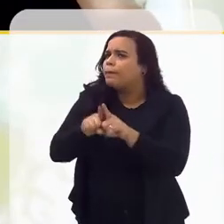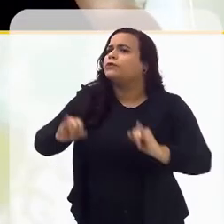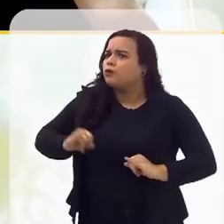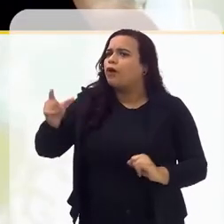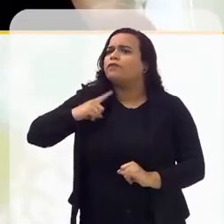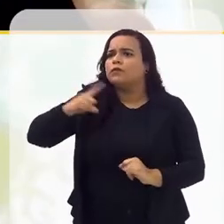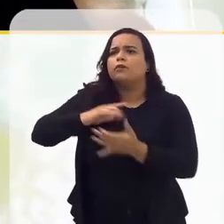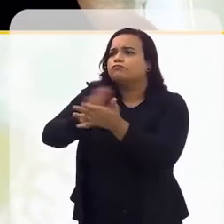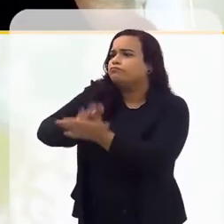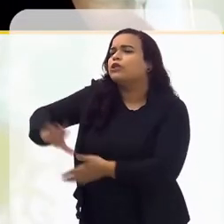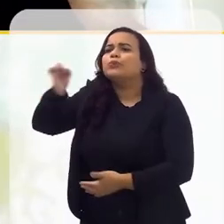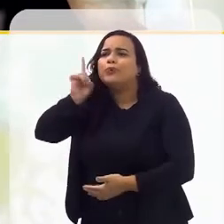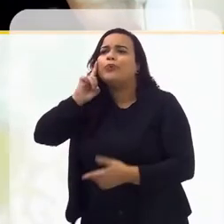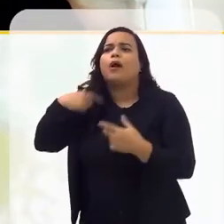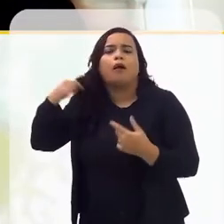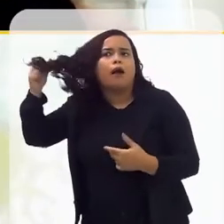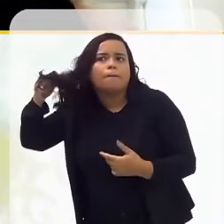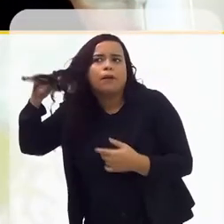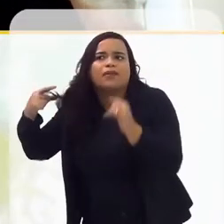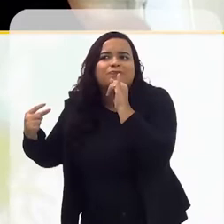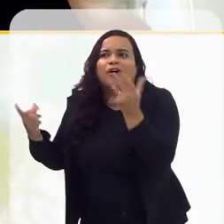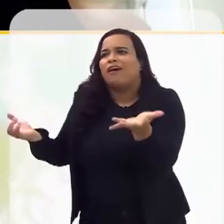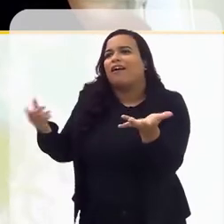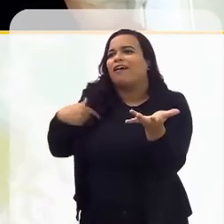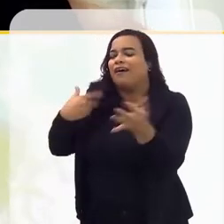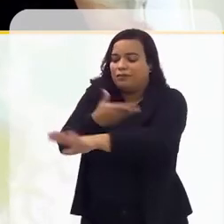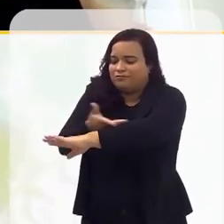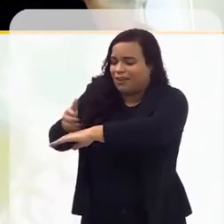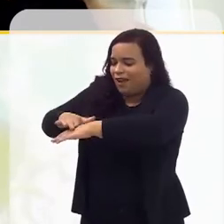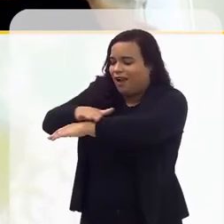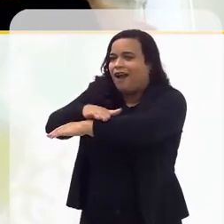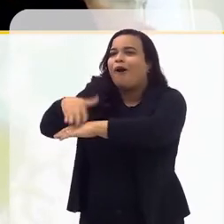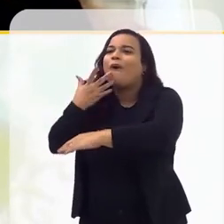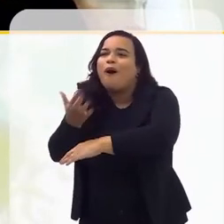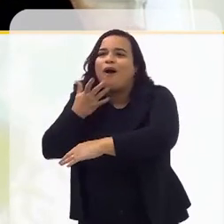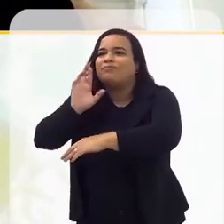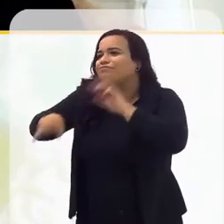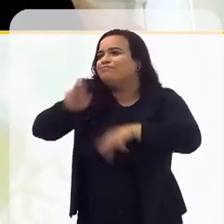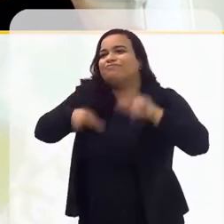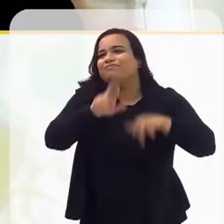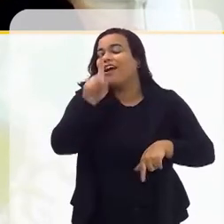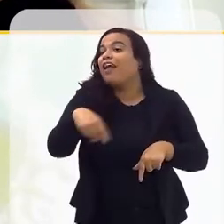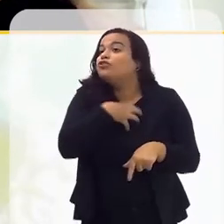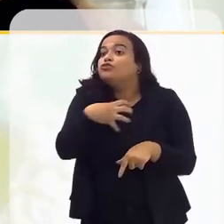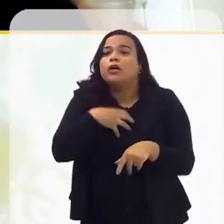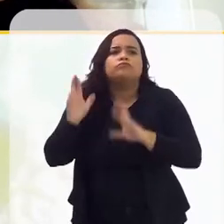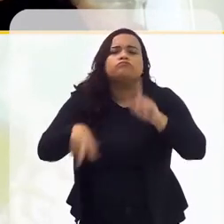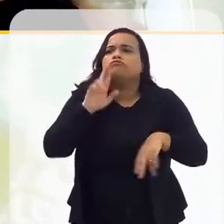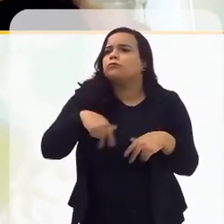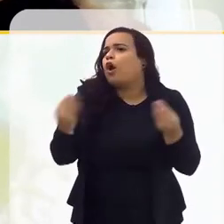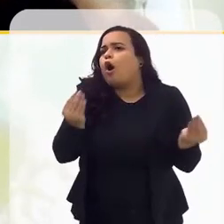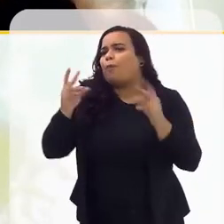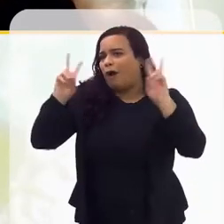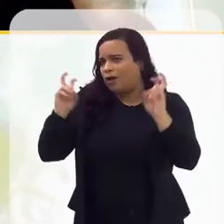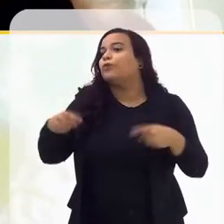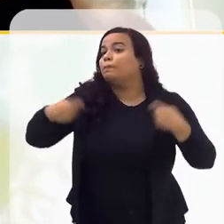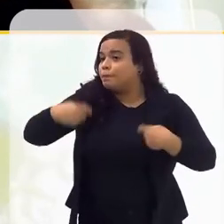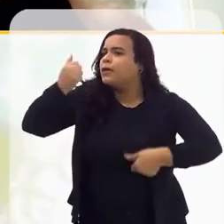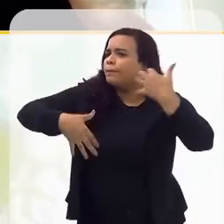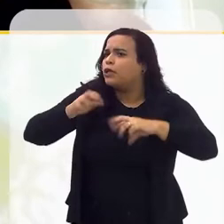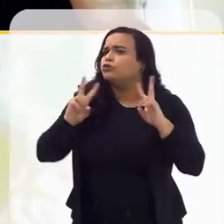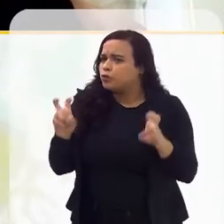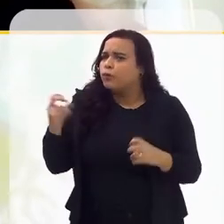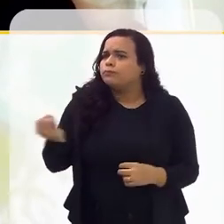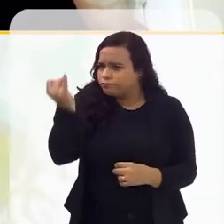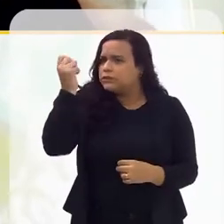exemplo, que sofrem esse preconceito diariamente com o seu cabelo, né? Com a sua cor de pele. Então, são formas diferentes de lidar com o assunto, que a gente precisa falar